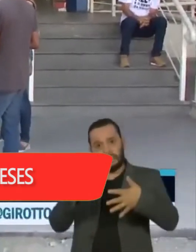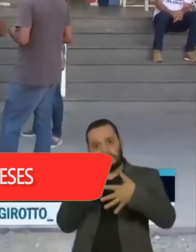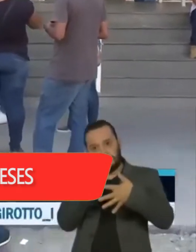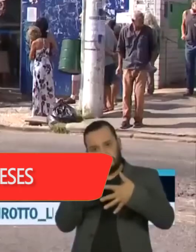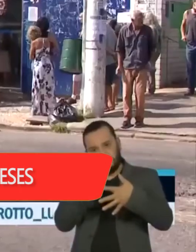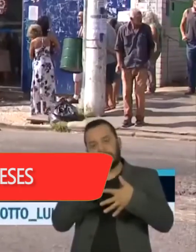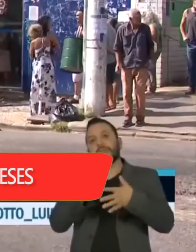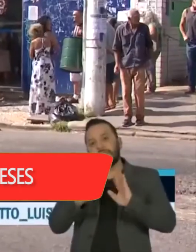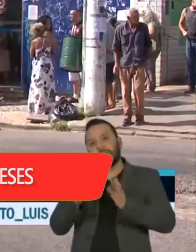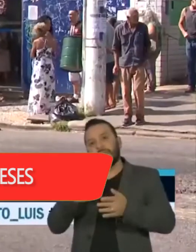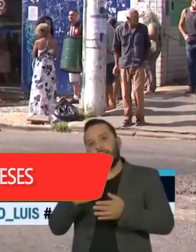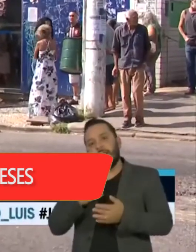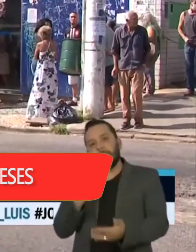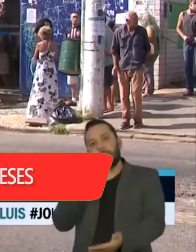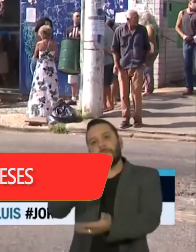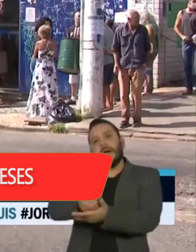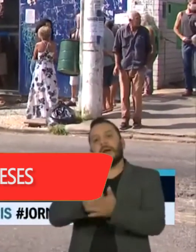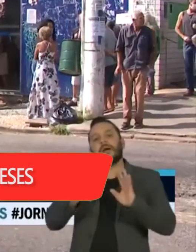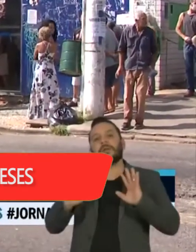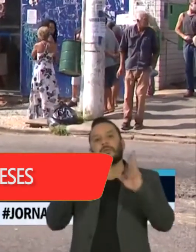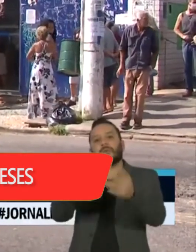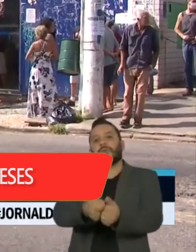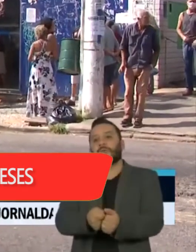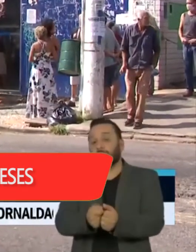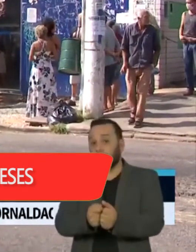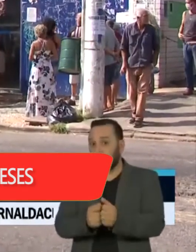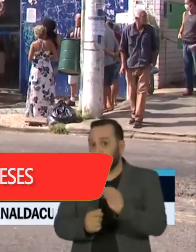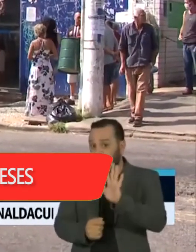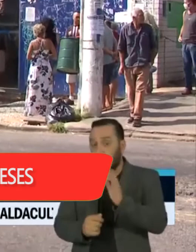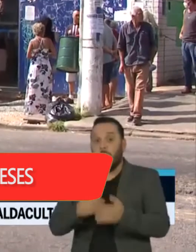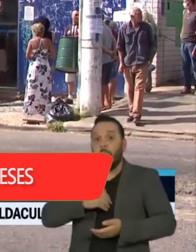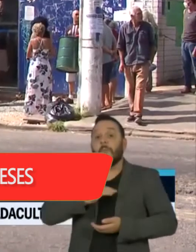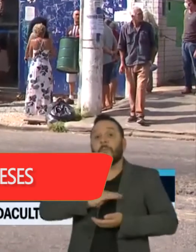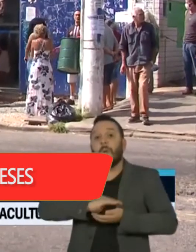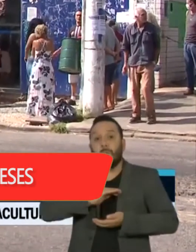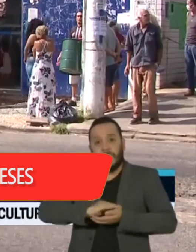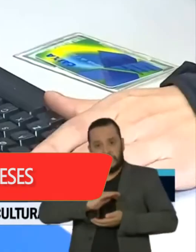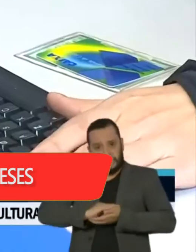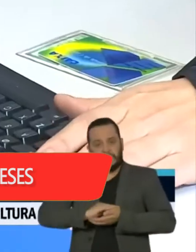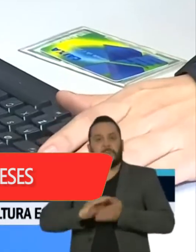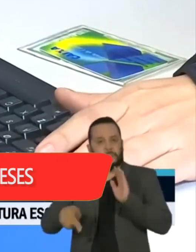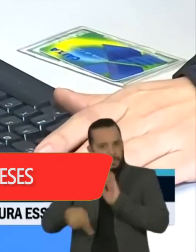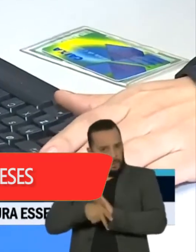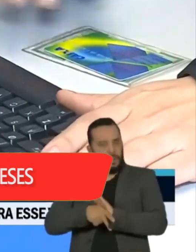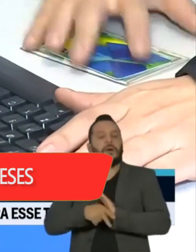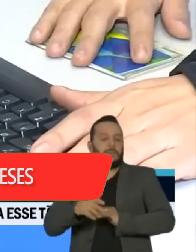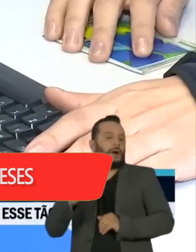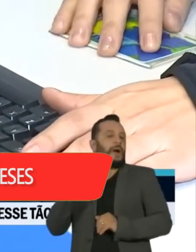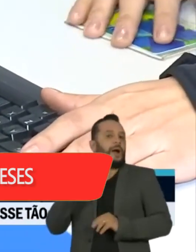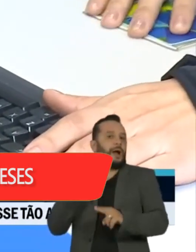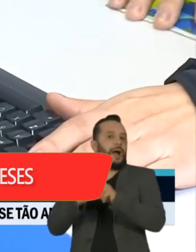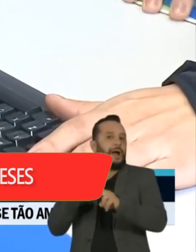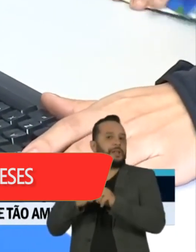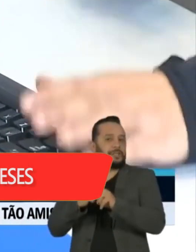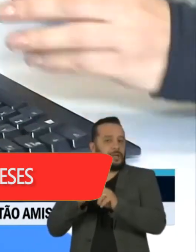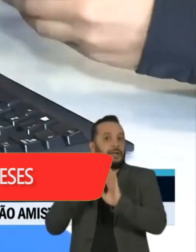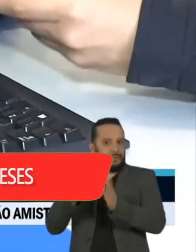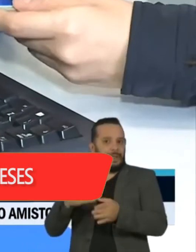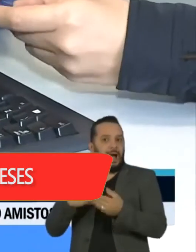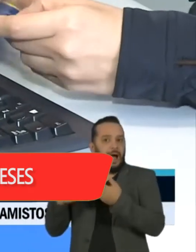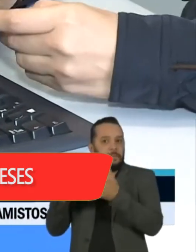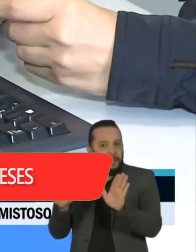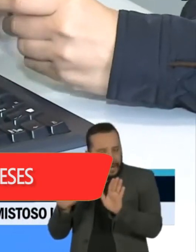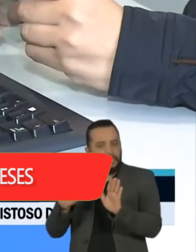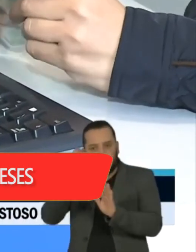segundo o presidente foi resolvido prorrogar o auxílio por Medida Provisória até o fim deste ano o auxílio emergencial